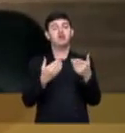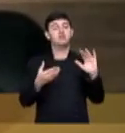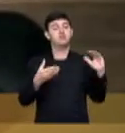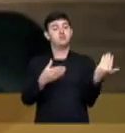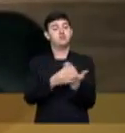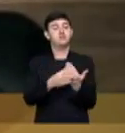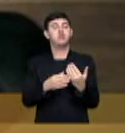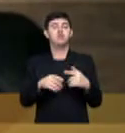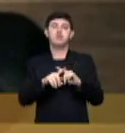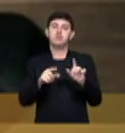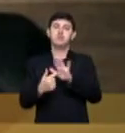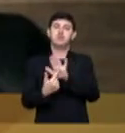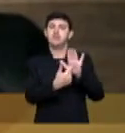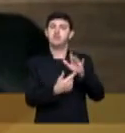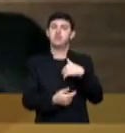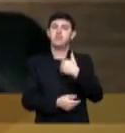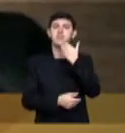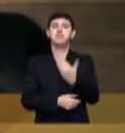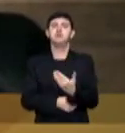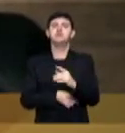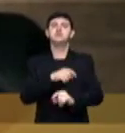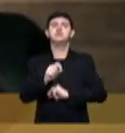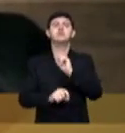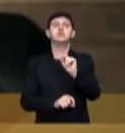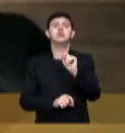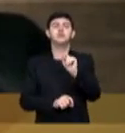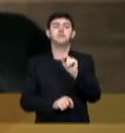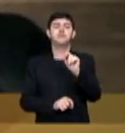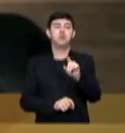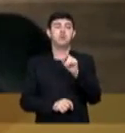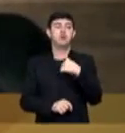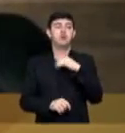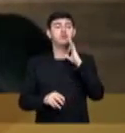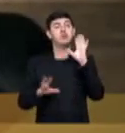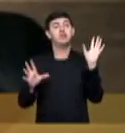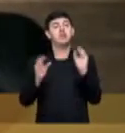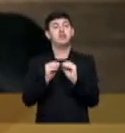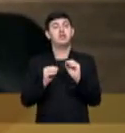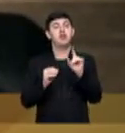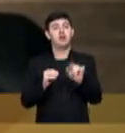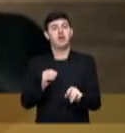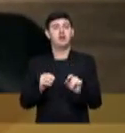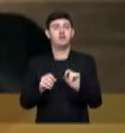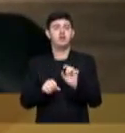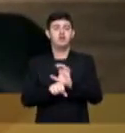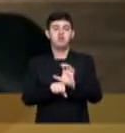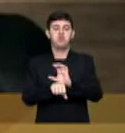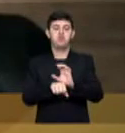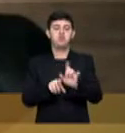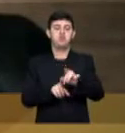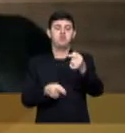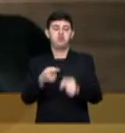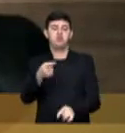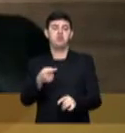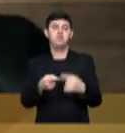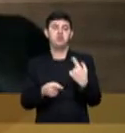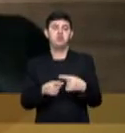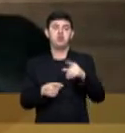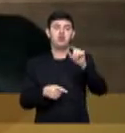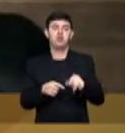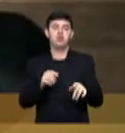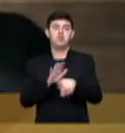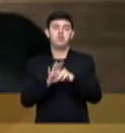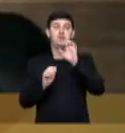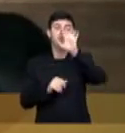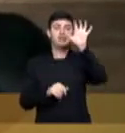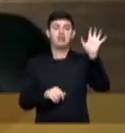manifestou-se pelo prosseguimento do pedido, eis que, em seu entender, permanece a inconstitucionalidade, porquanto o Estado da